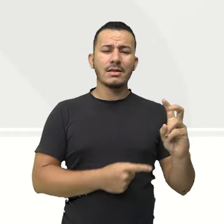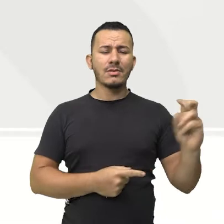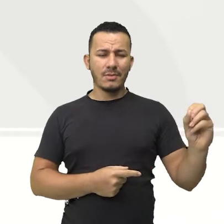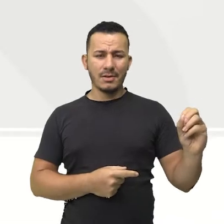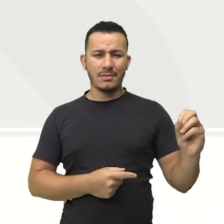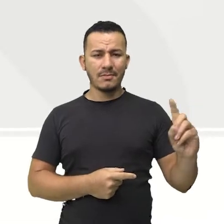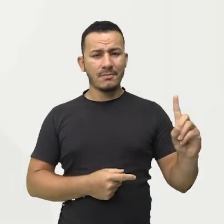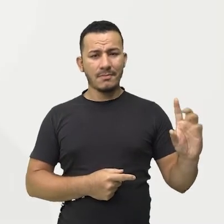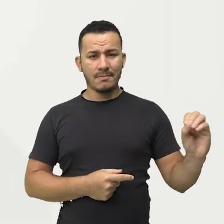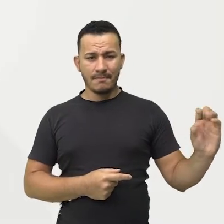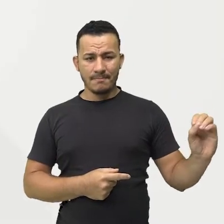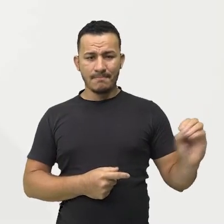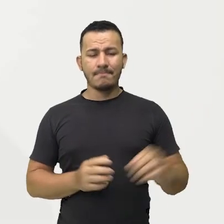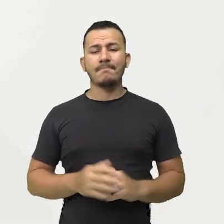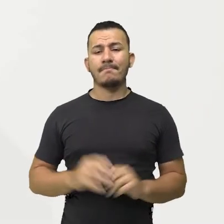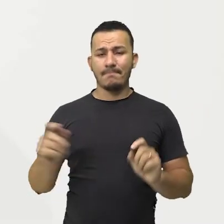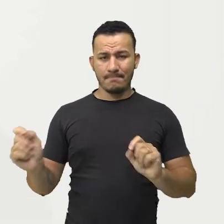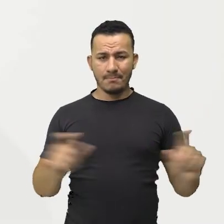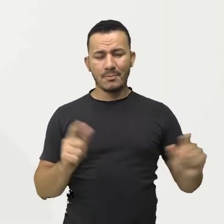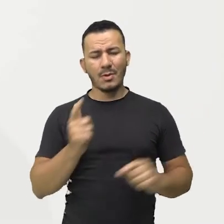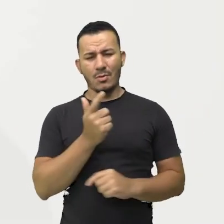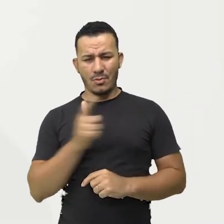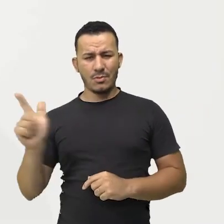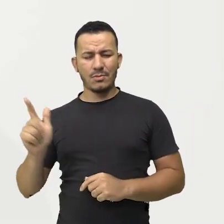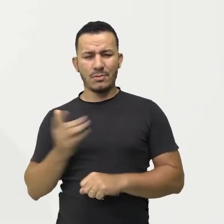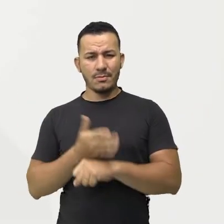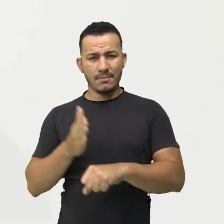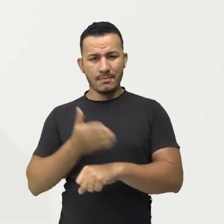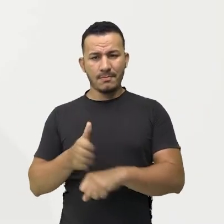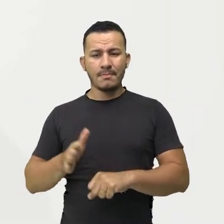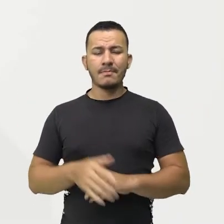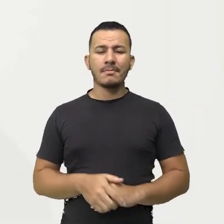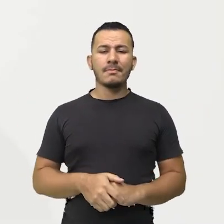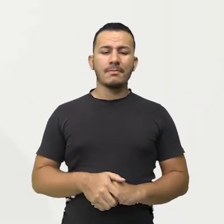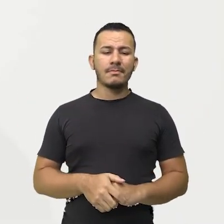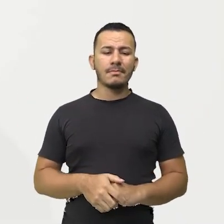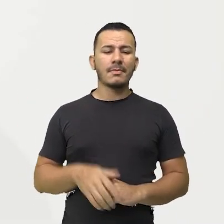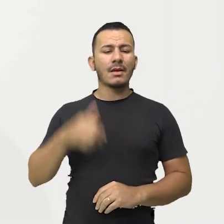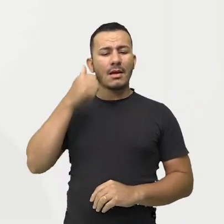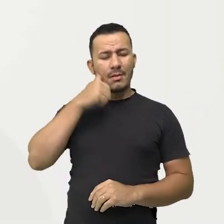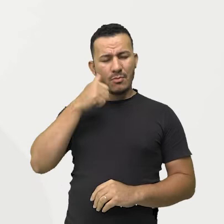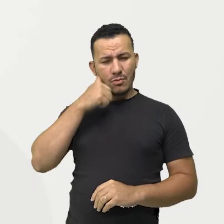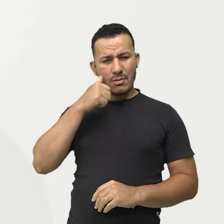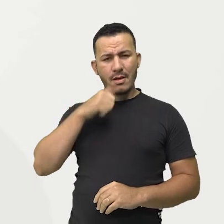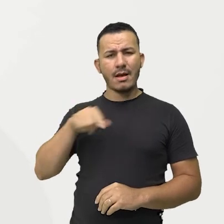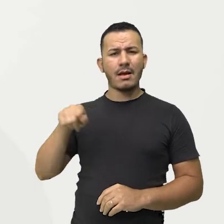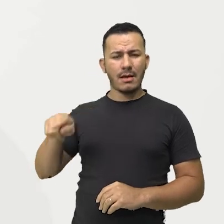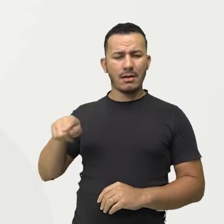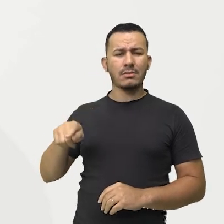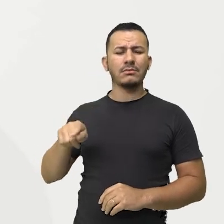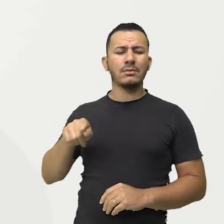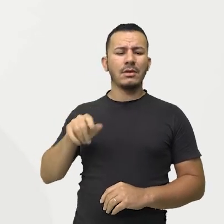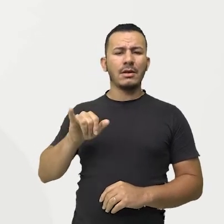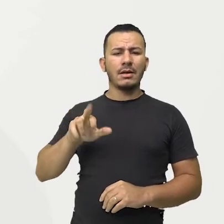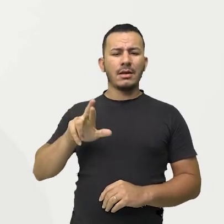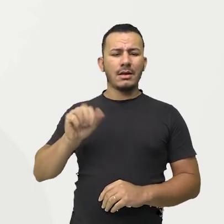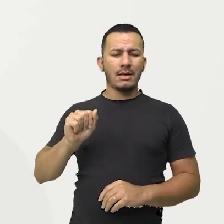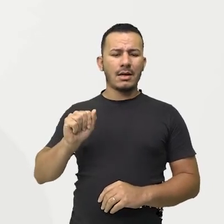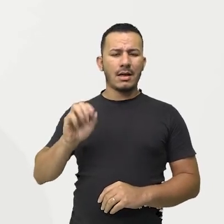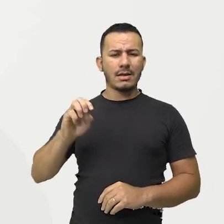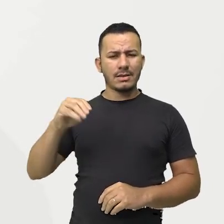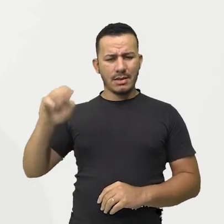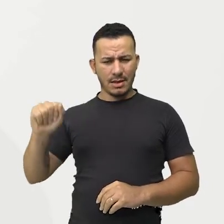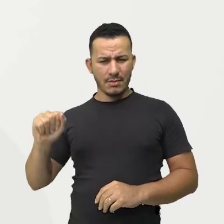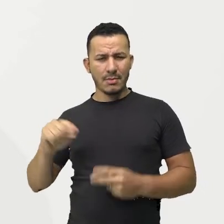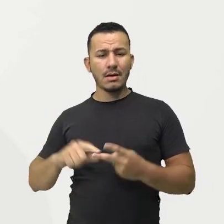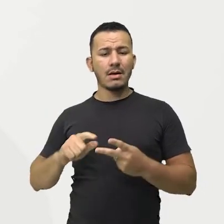Beleza? Vamos para mais um exemplo. Dulce. É um exemplo de Iracema e Dulce, ano 2021, que